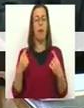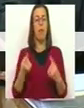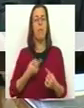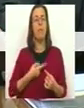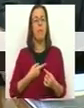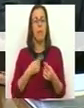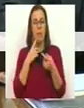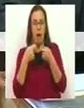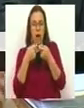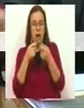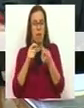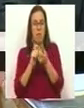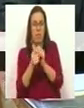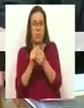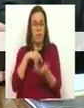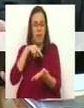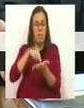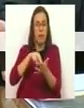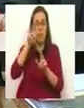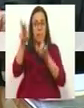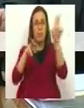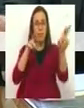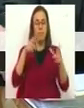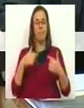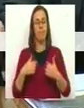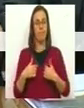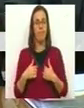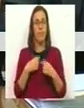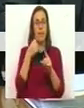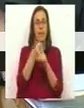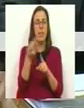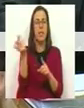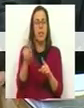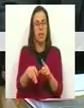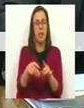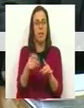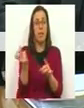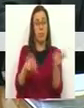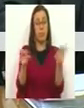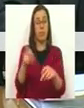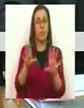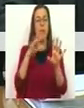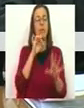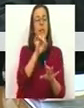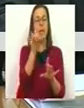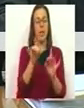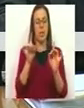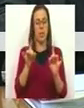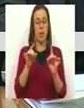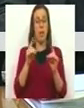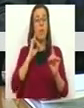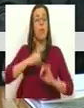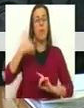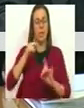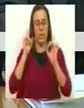de ir ajustando a nossa presença no terreno exatamente aos desafios que vão surgindo. A questão que eu lhe coloco